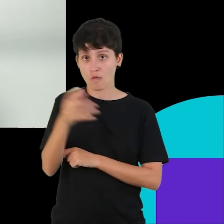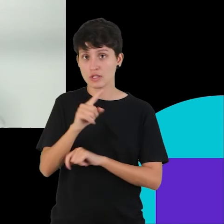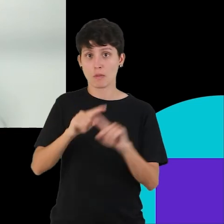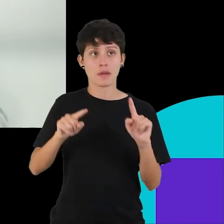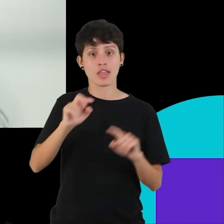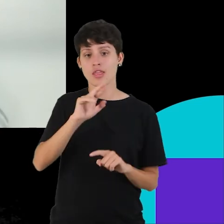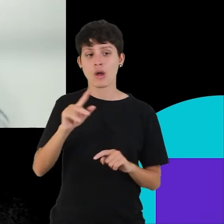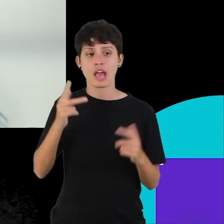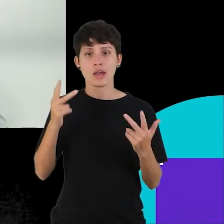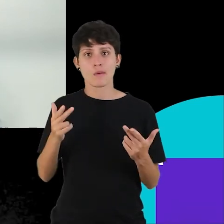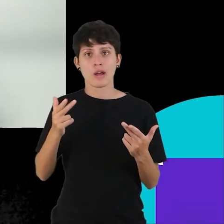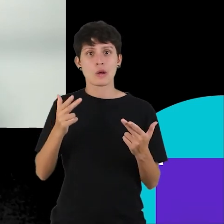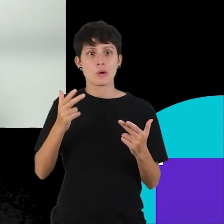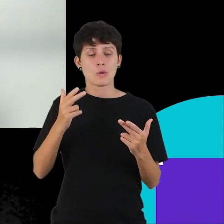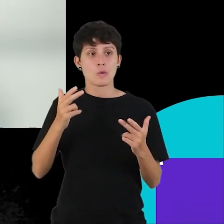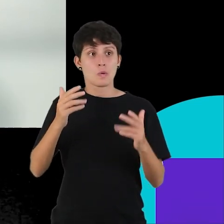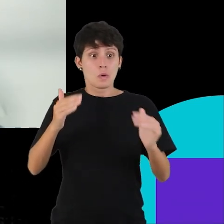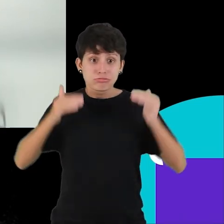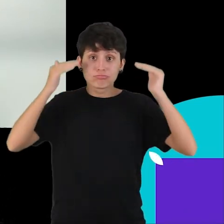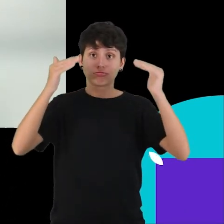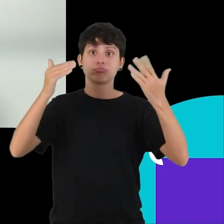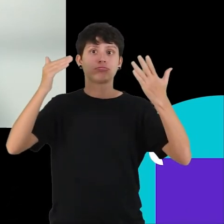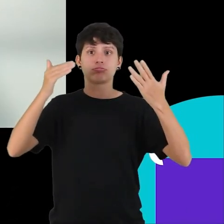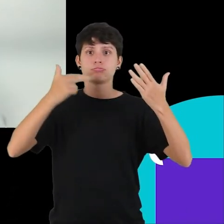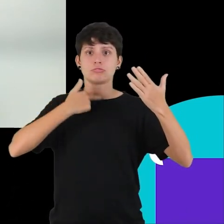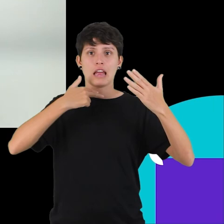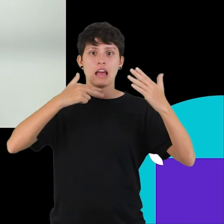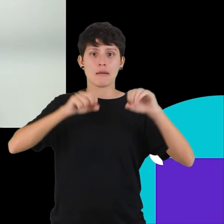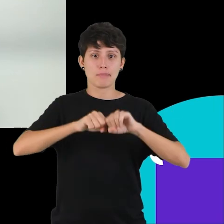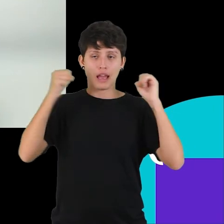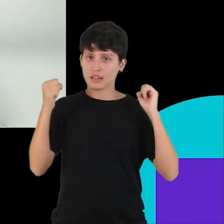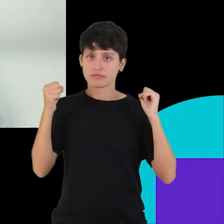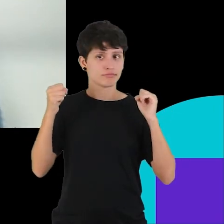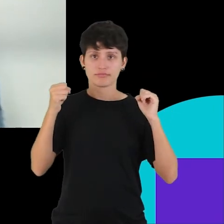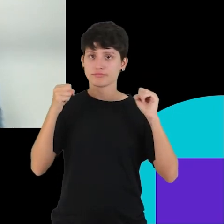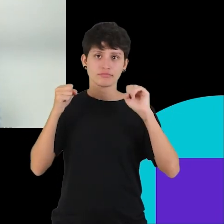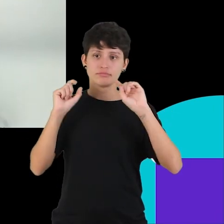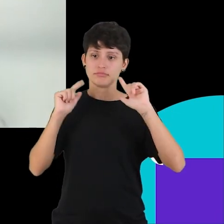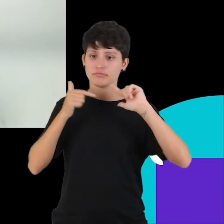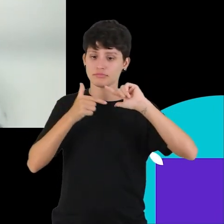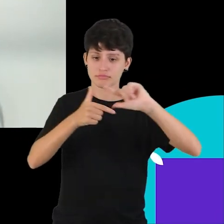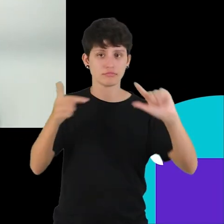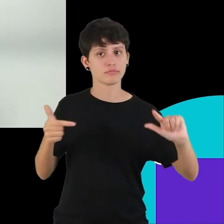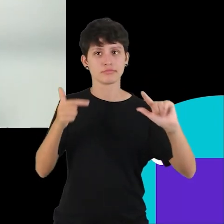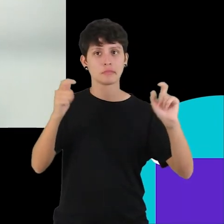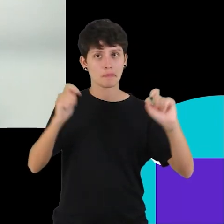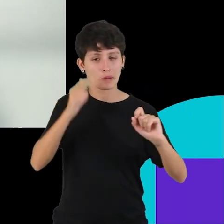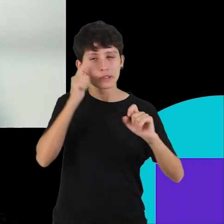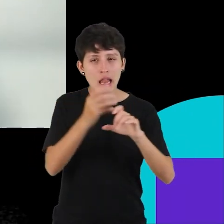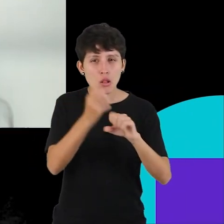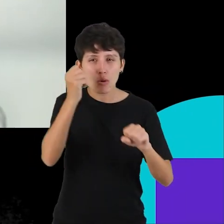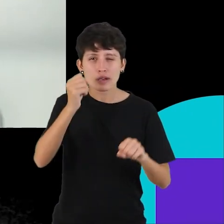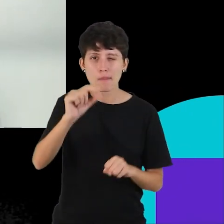ver, assim, a gente não sabe, a gente tem que pensar muito que tipo de público que é, que tipo de pessoa que tem que aprender, que tipo de pessoa que todo mundo